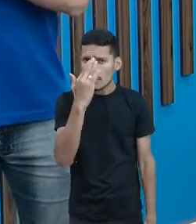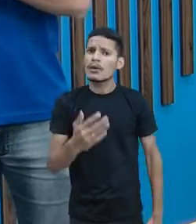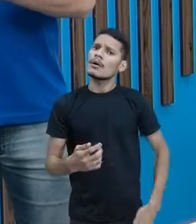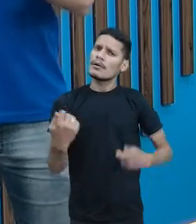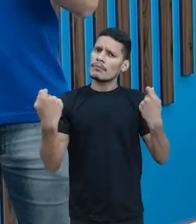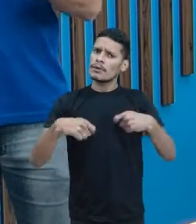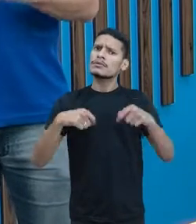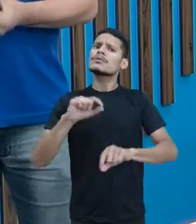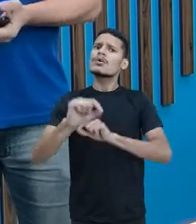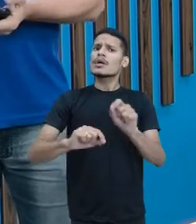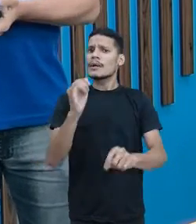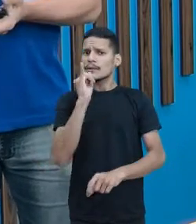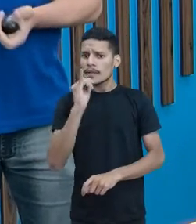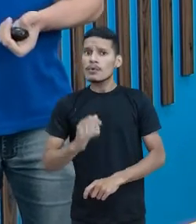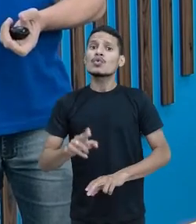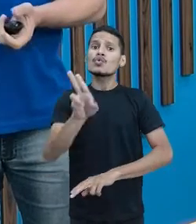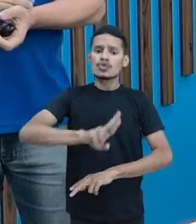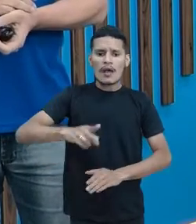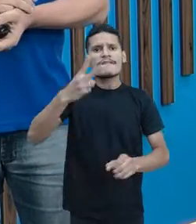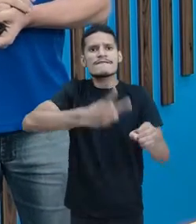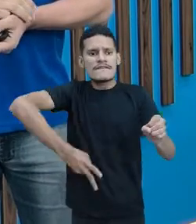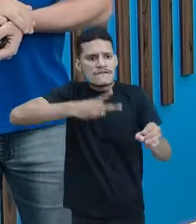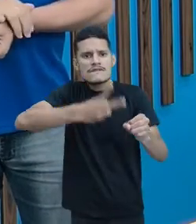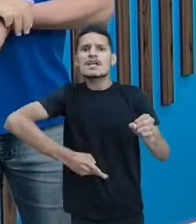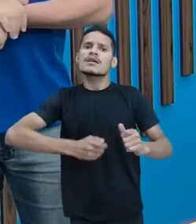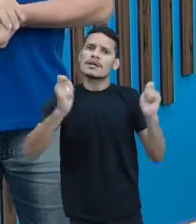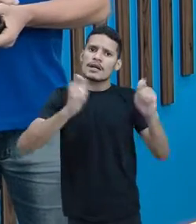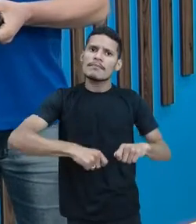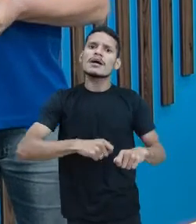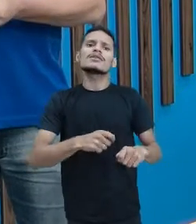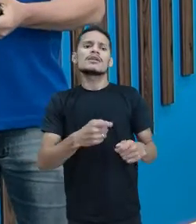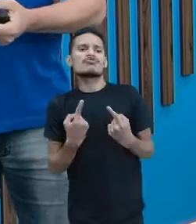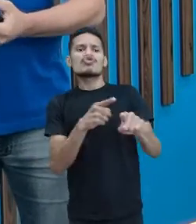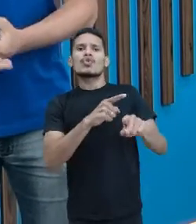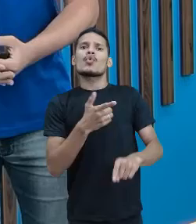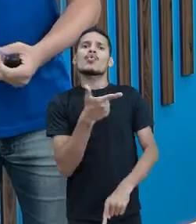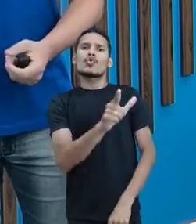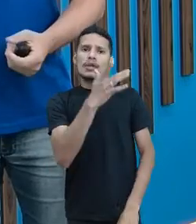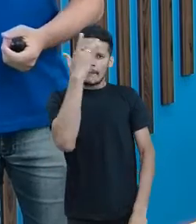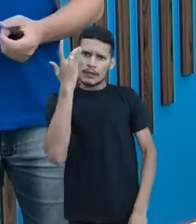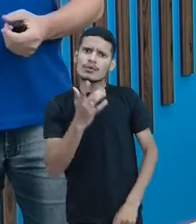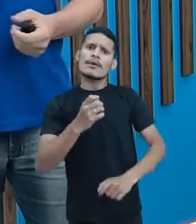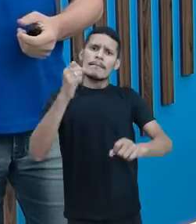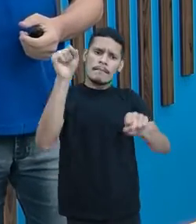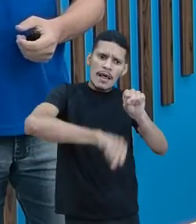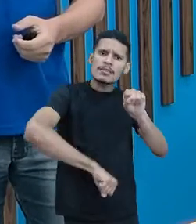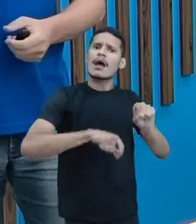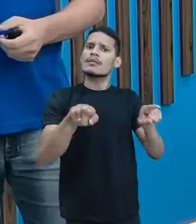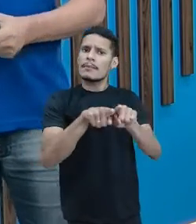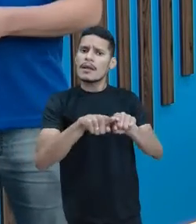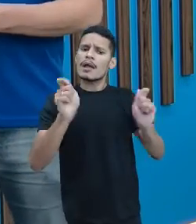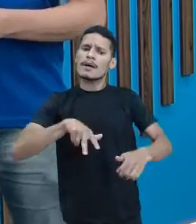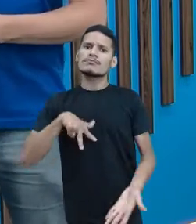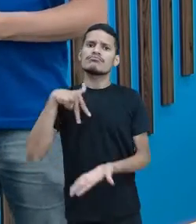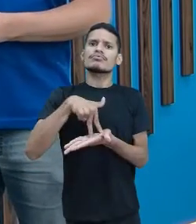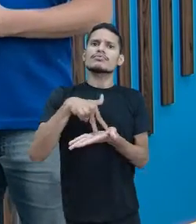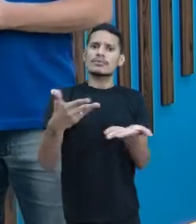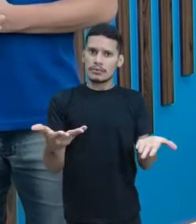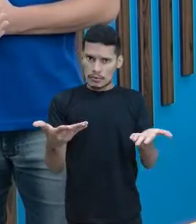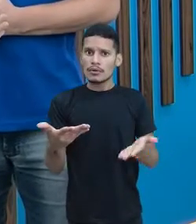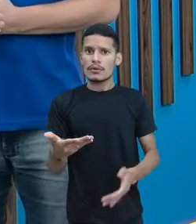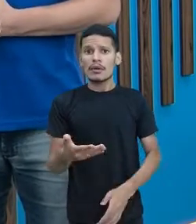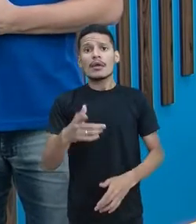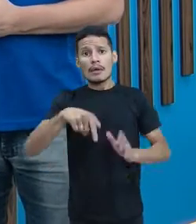preciso para eles, para a ditadura, usar a violência e, inclusive, atentar contra a vida dos outros para se manter no poder. Então, isso